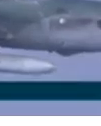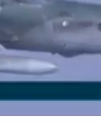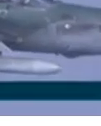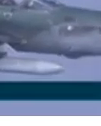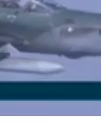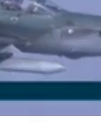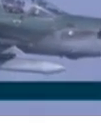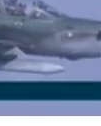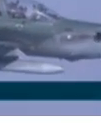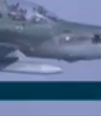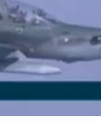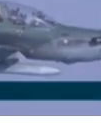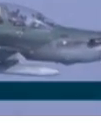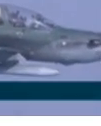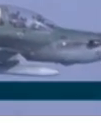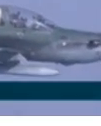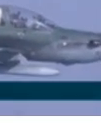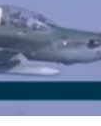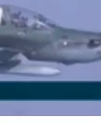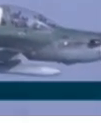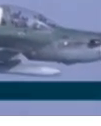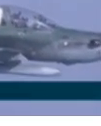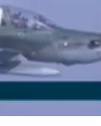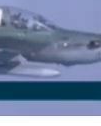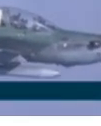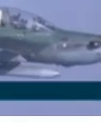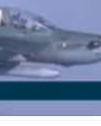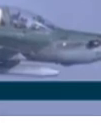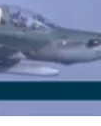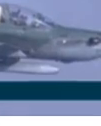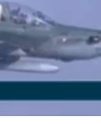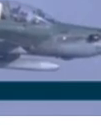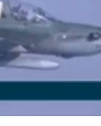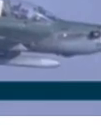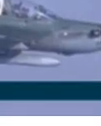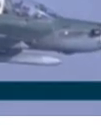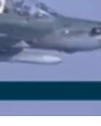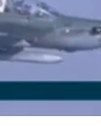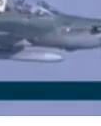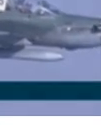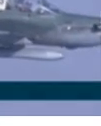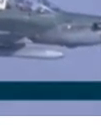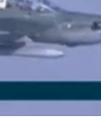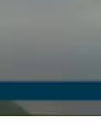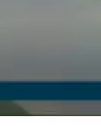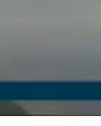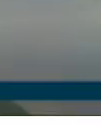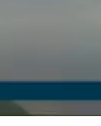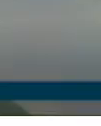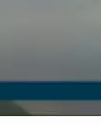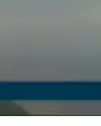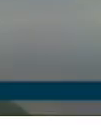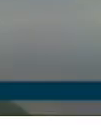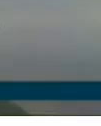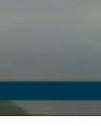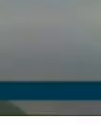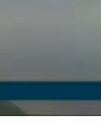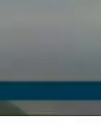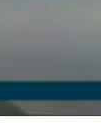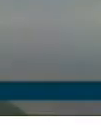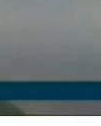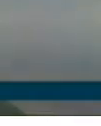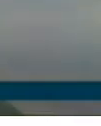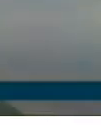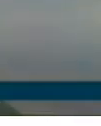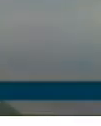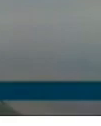identificar a altitude desse alvo. Olha lá, tá, aquela tarjetinha em cima significa que o alvo está a 1.500 pés. Então, pegamos um avião que